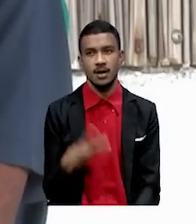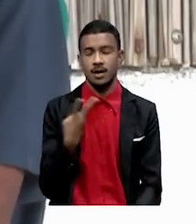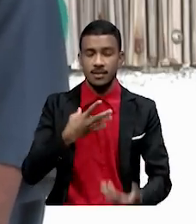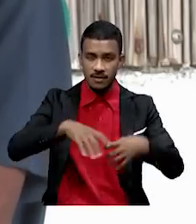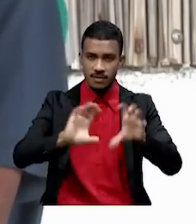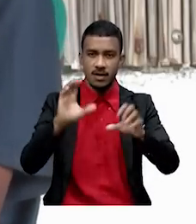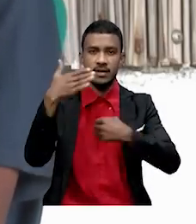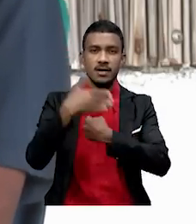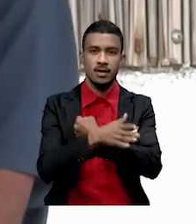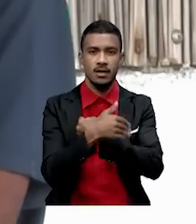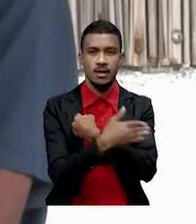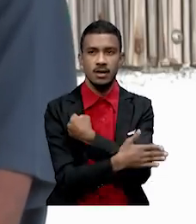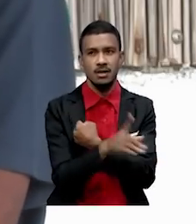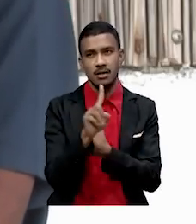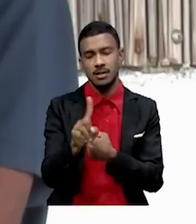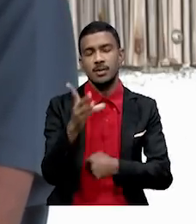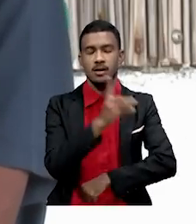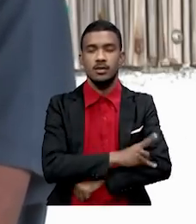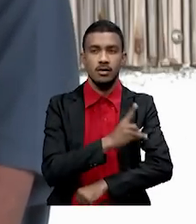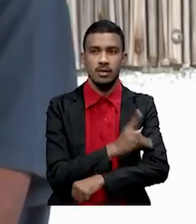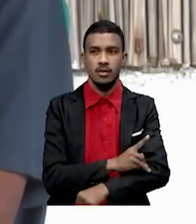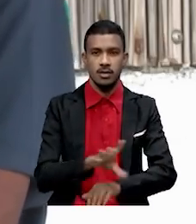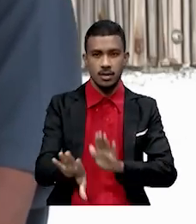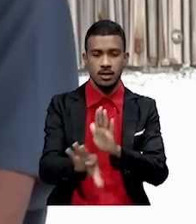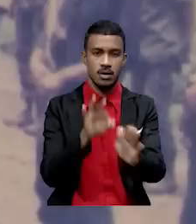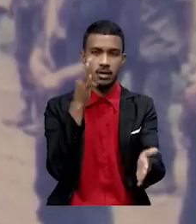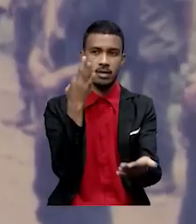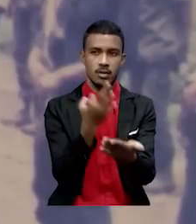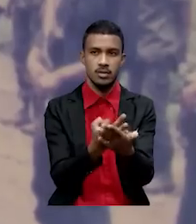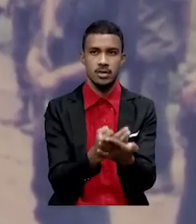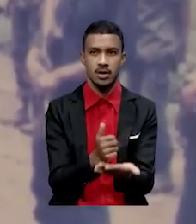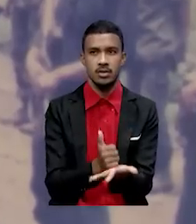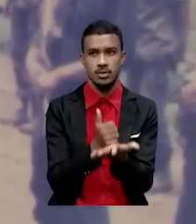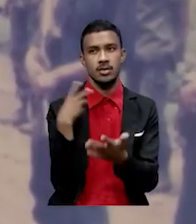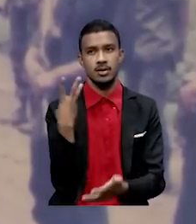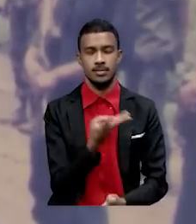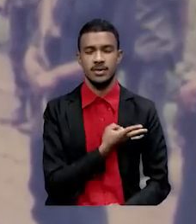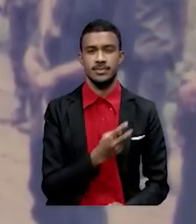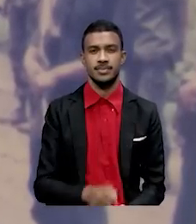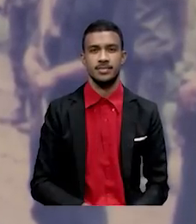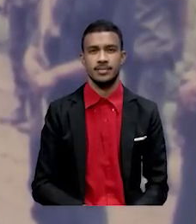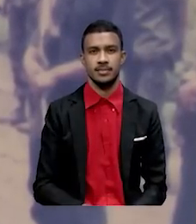faikan. Ne ditune ma lolong se itame sana. Sta tama ami.